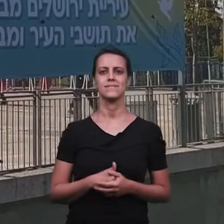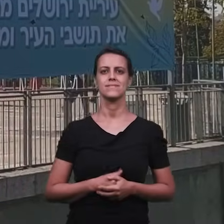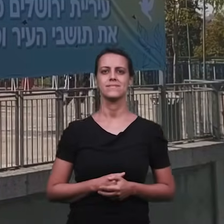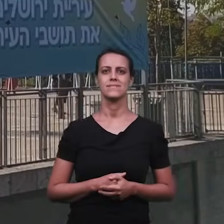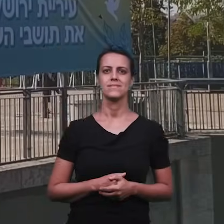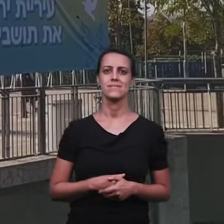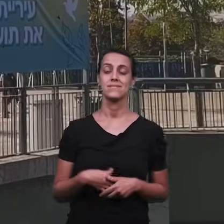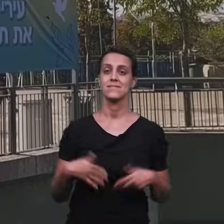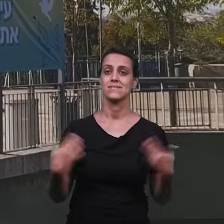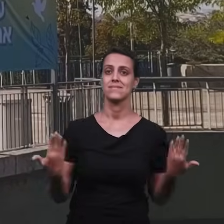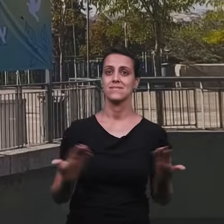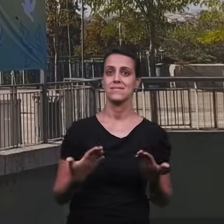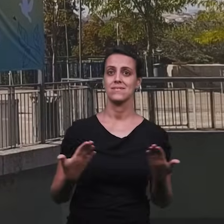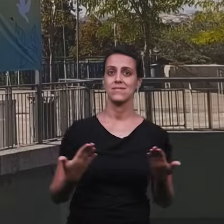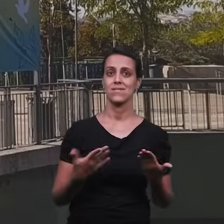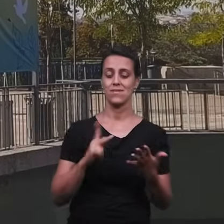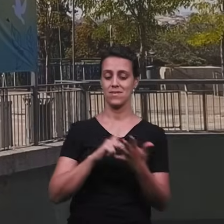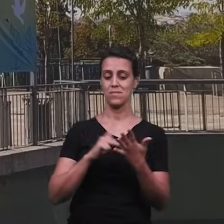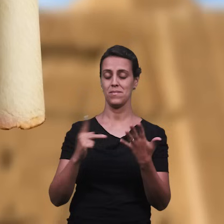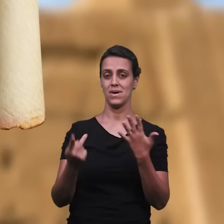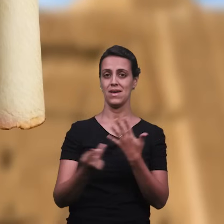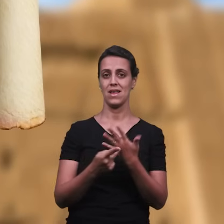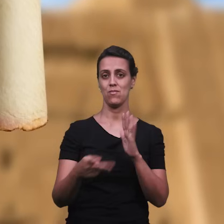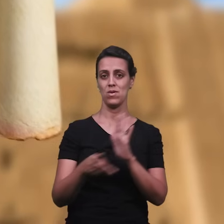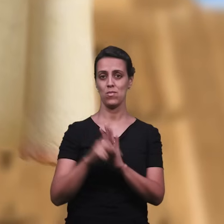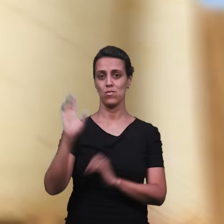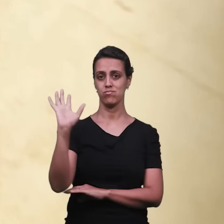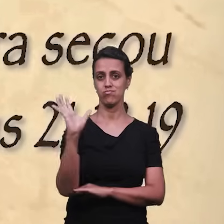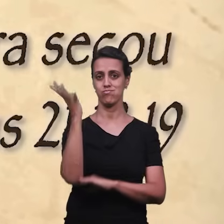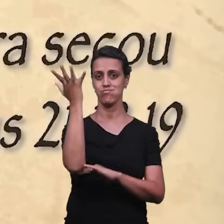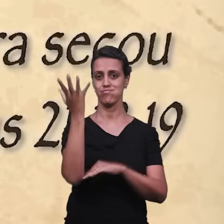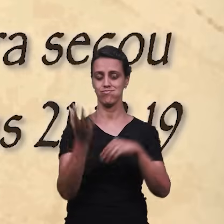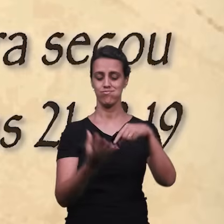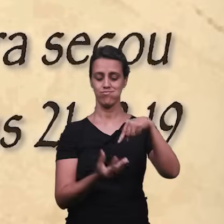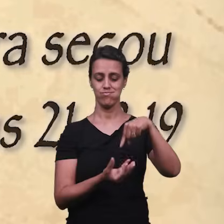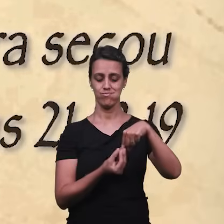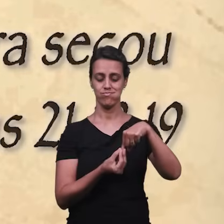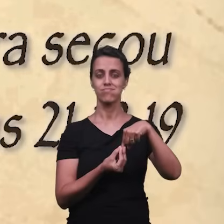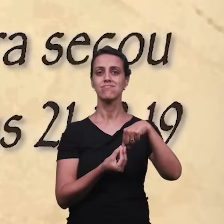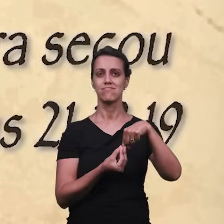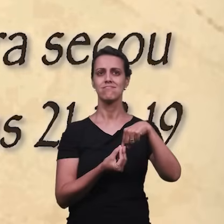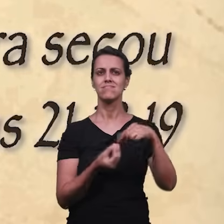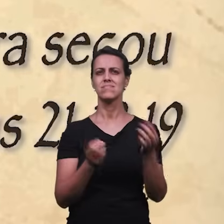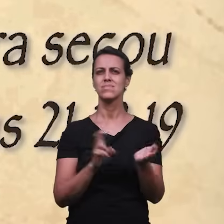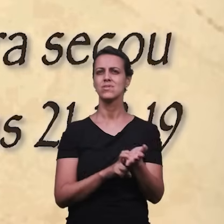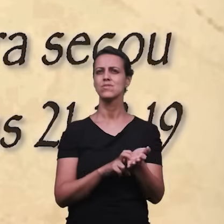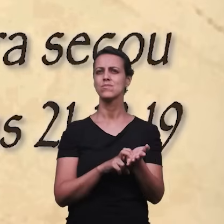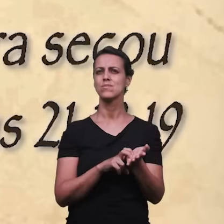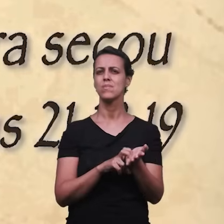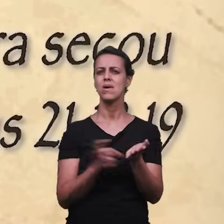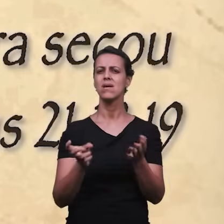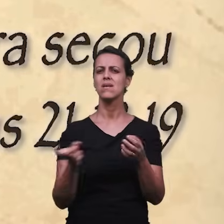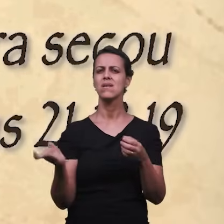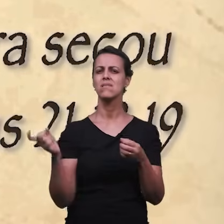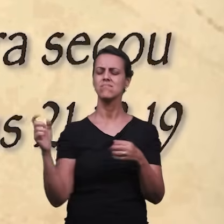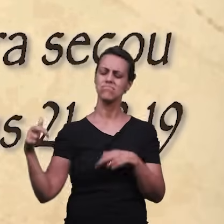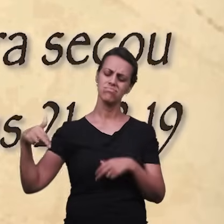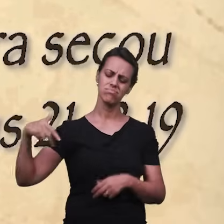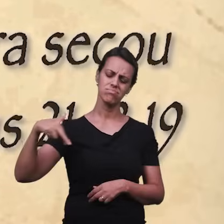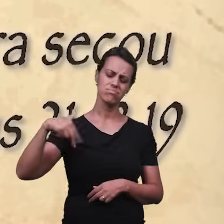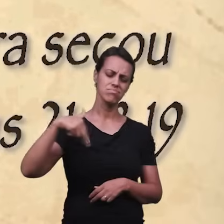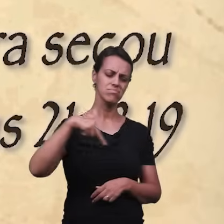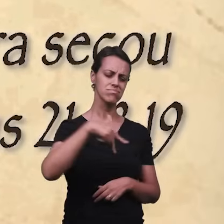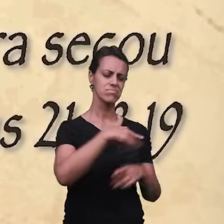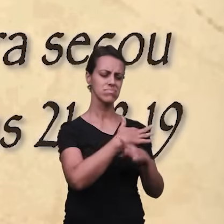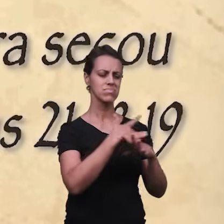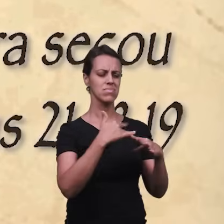nosso tema, parábola da figueira. E de manhã, voltando para a cidade, teve fome. E